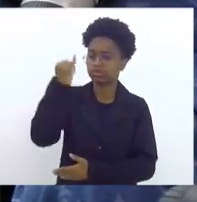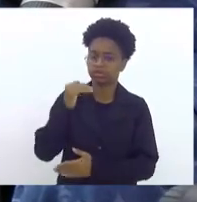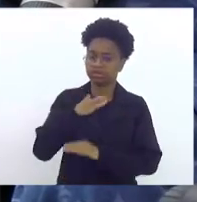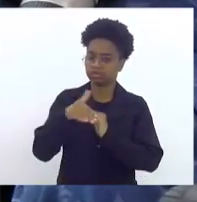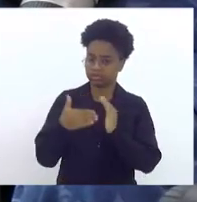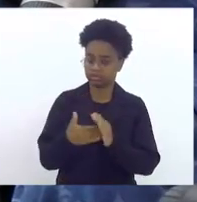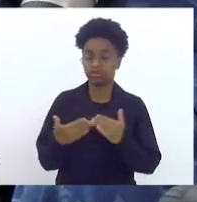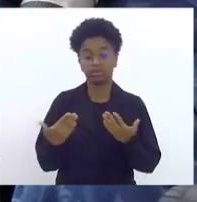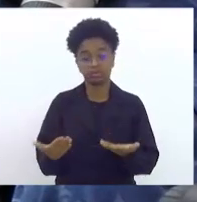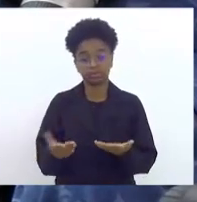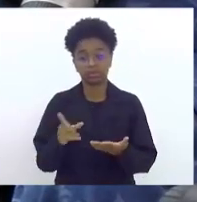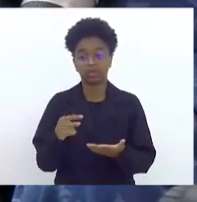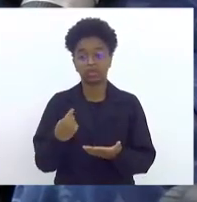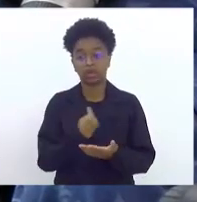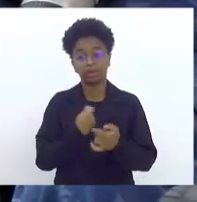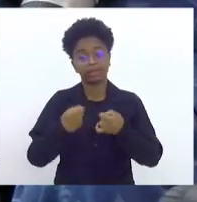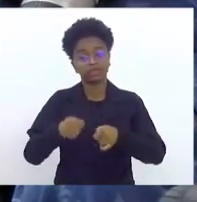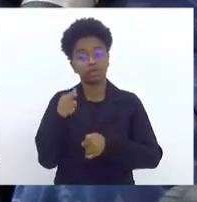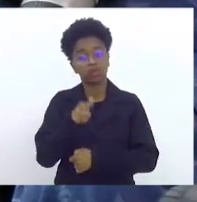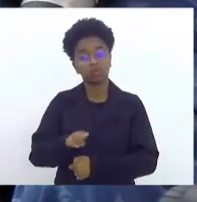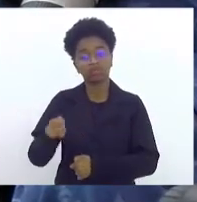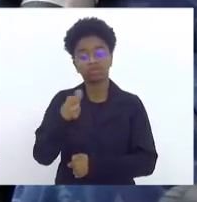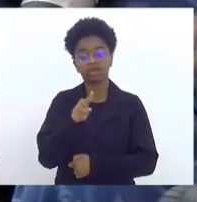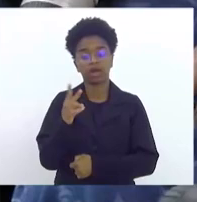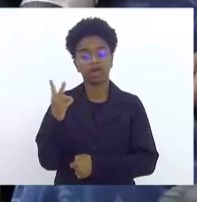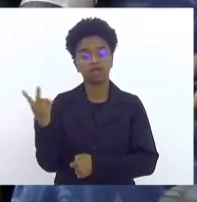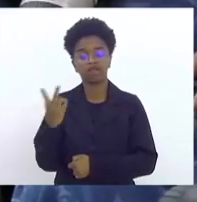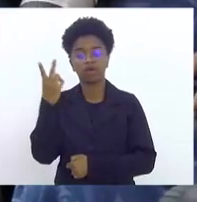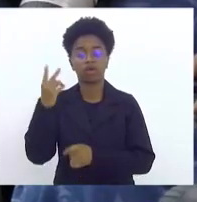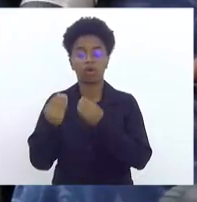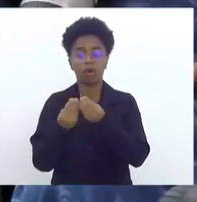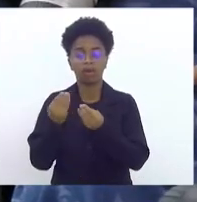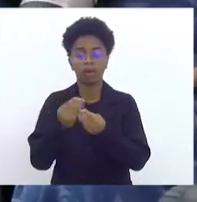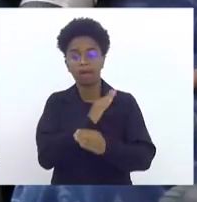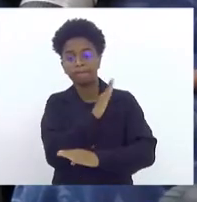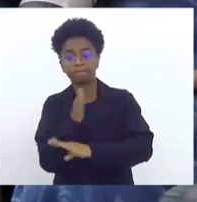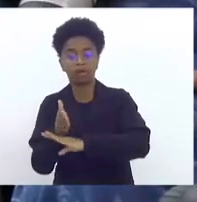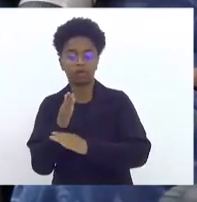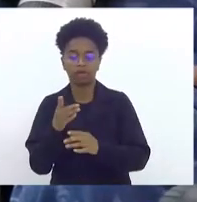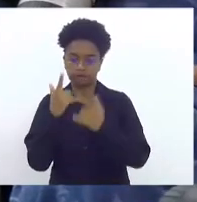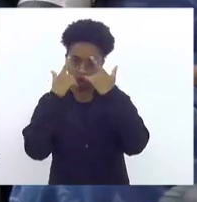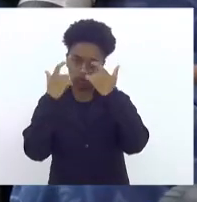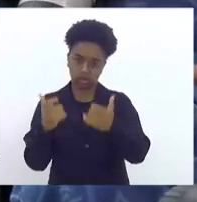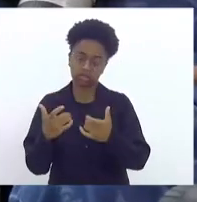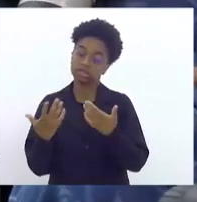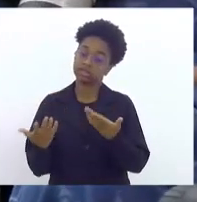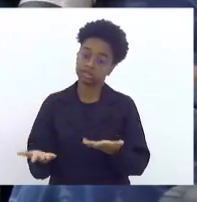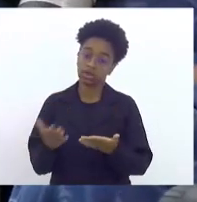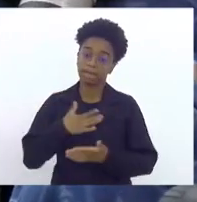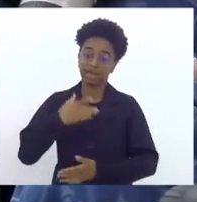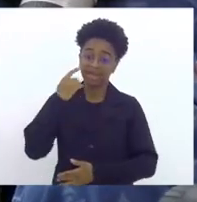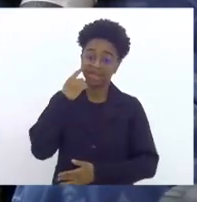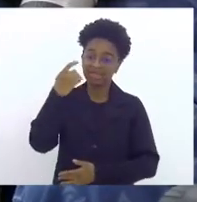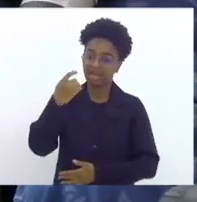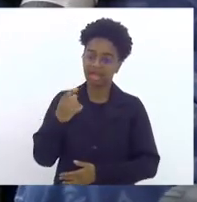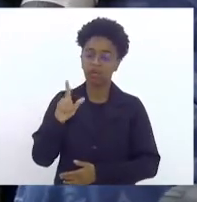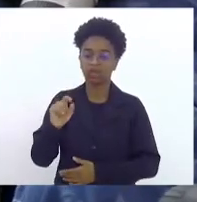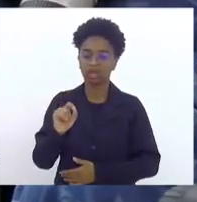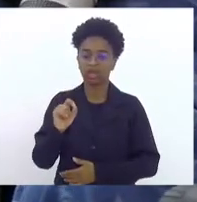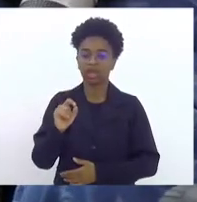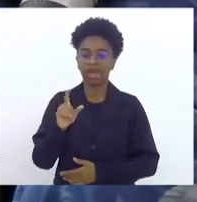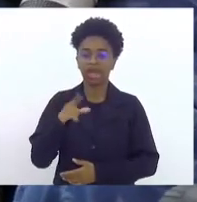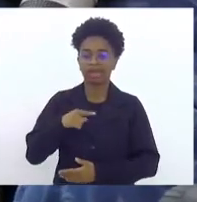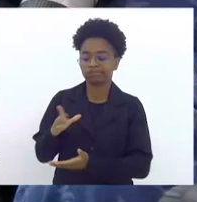né que vamos usar então o valor desses dados não enfrentamento da violência né então a minha ideia é um protocolo de